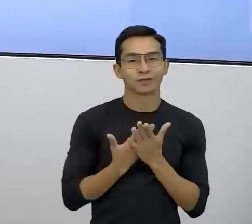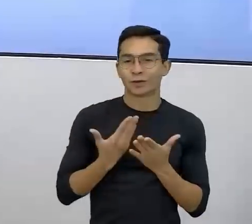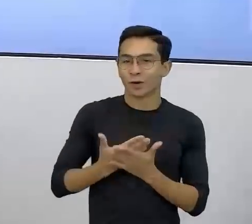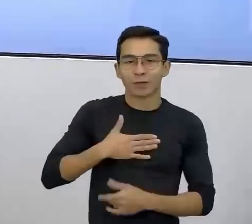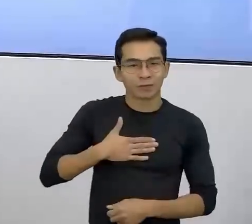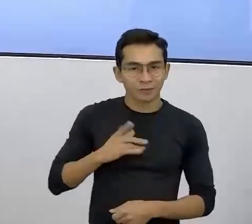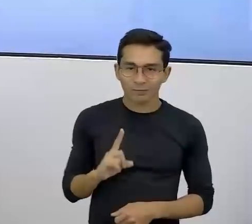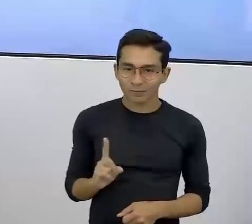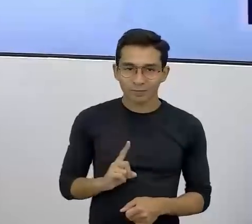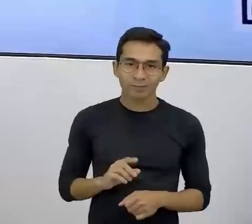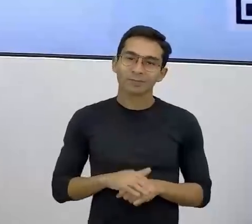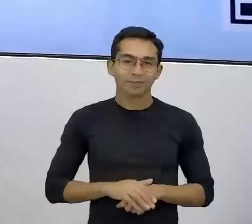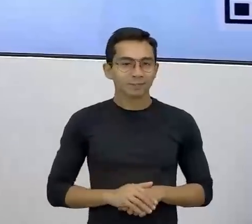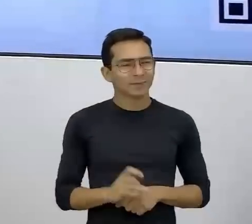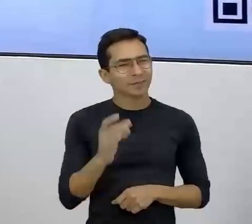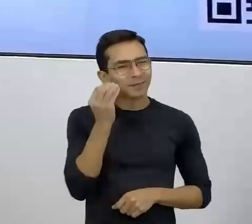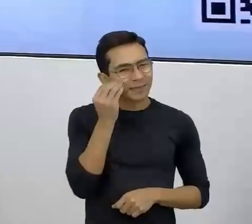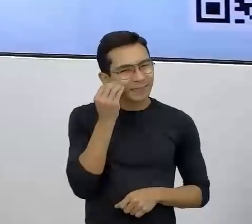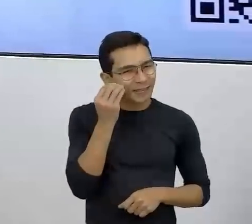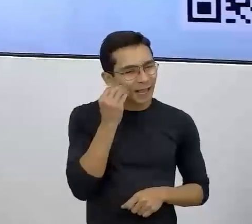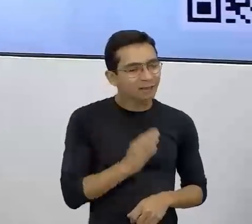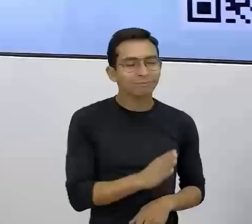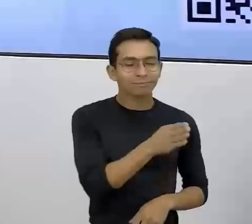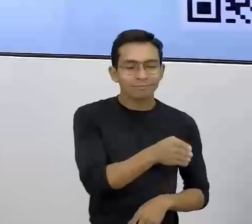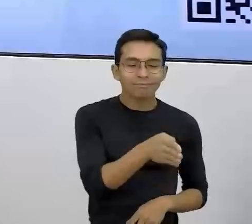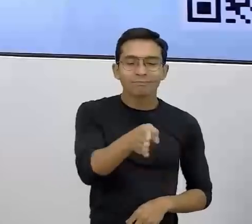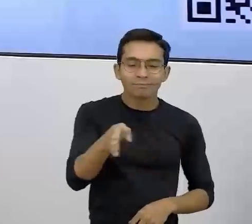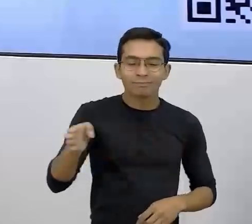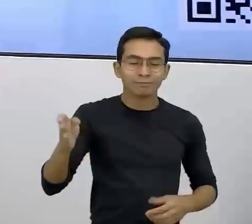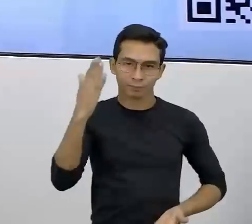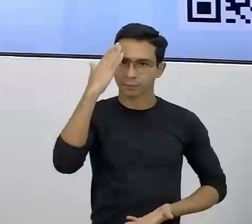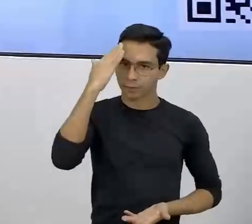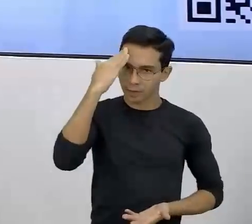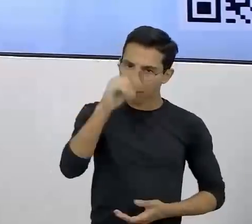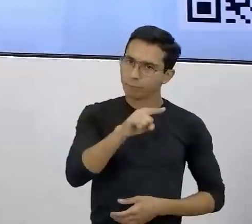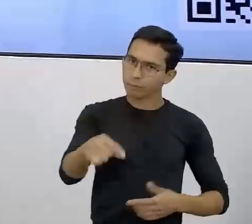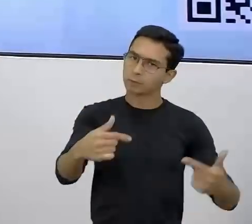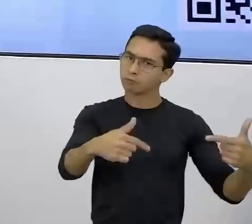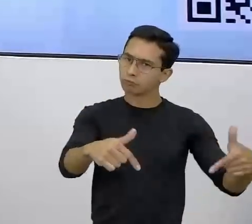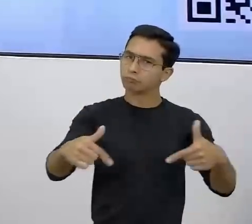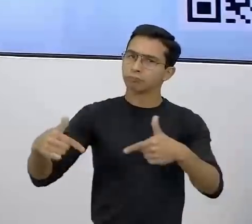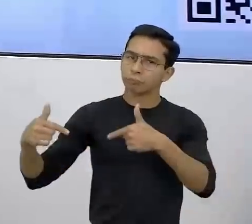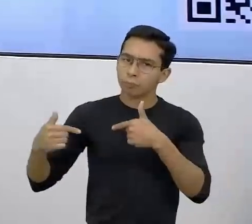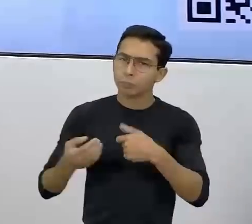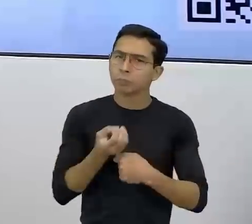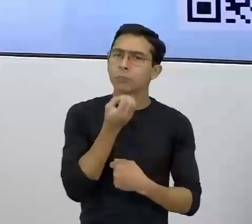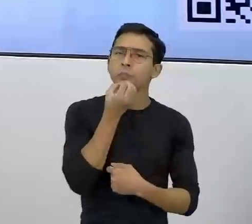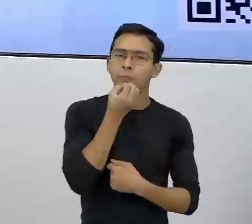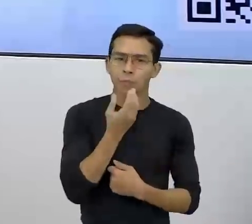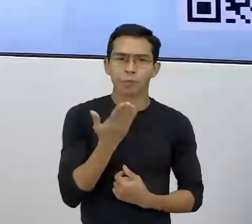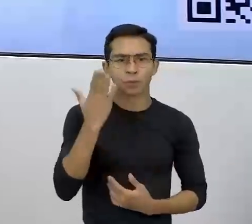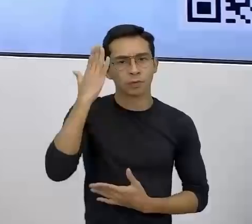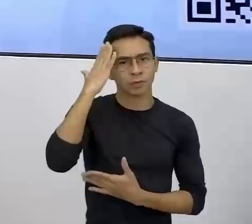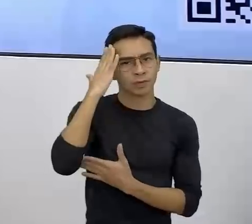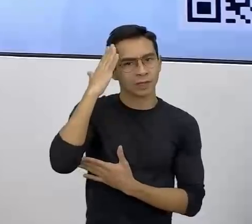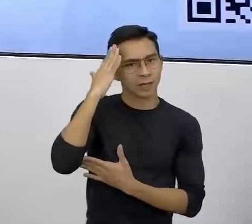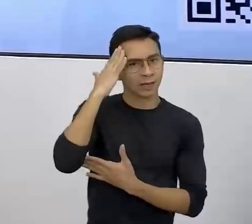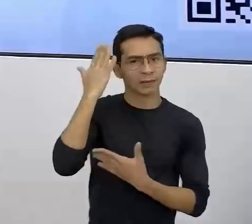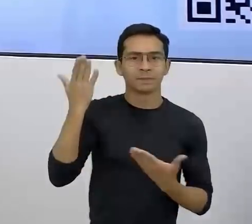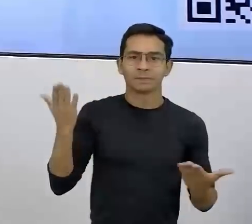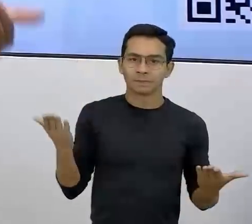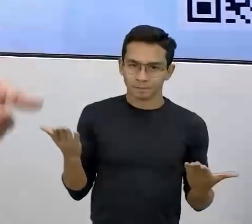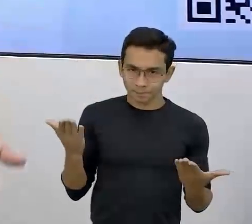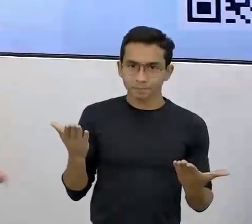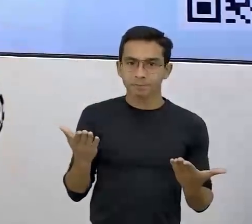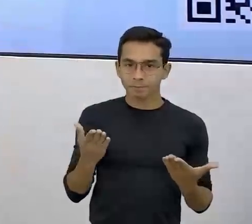amostra e com certeza nós fomos... sabemos que tem gente fazendo um trabalho muito bom, como sempre a gente tem um bom trabalho, né? A gente só vai